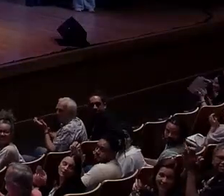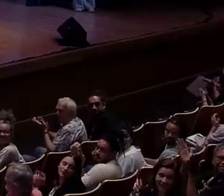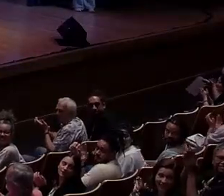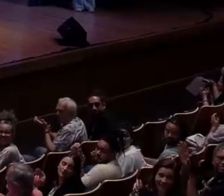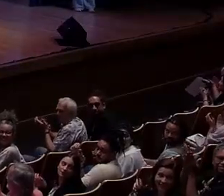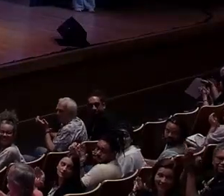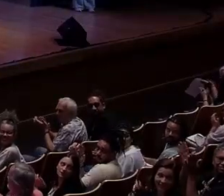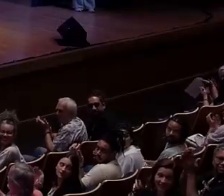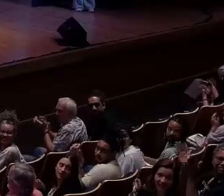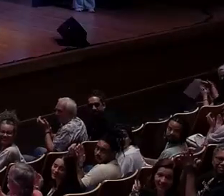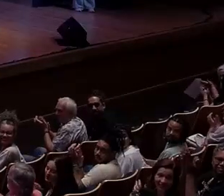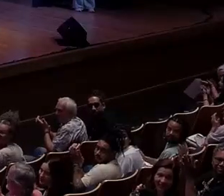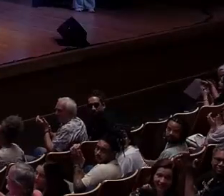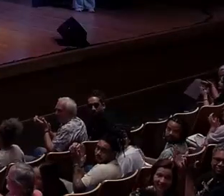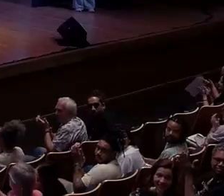A Laura tem 13 anos.